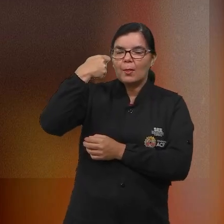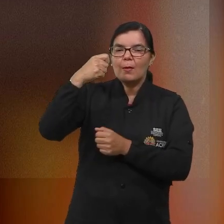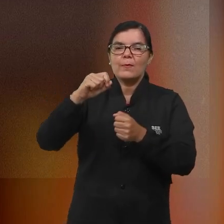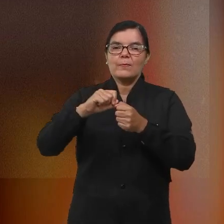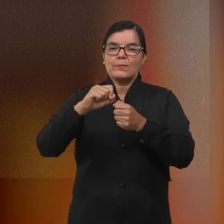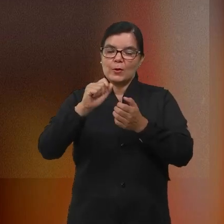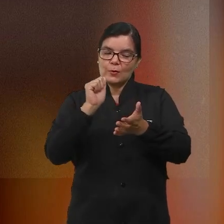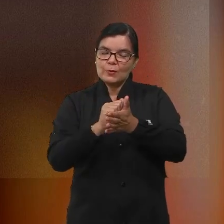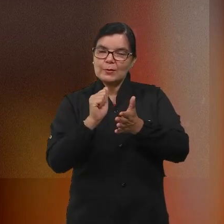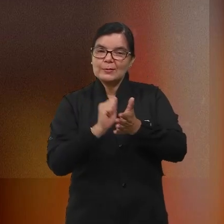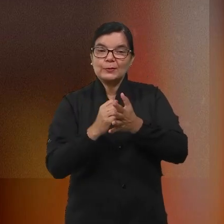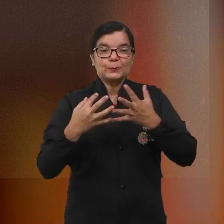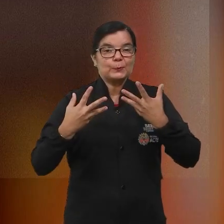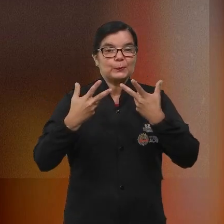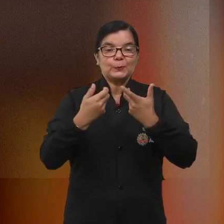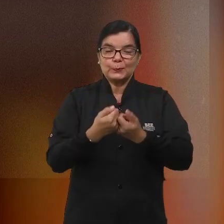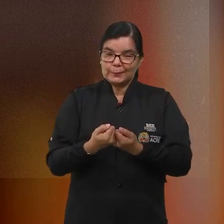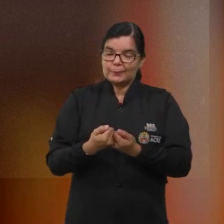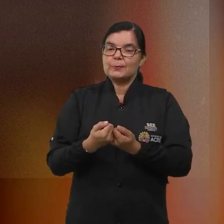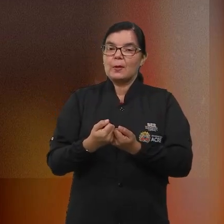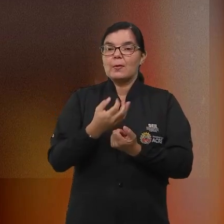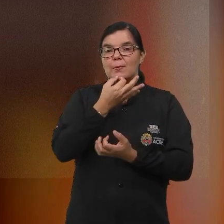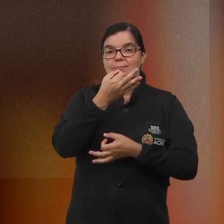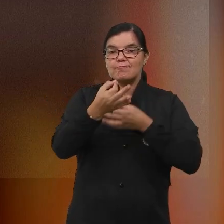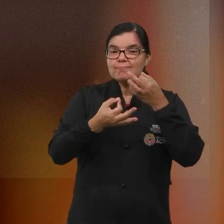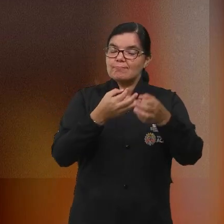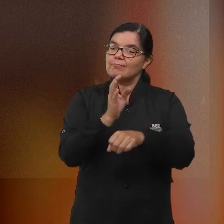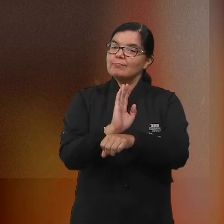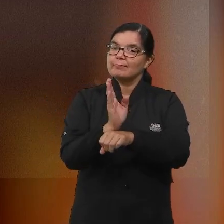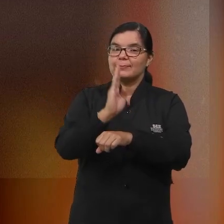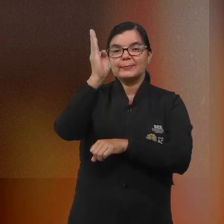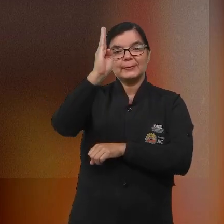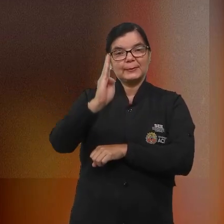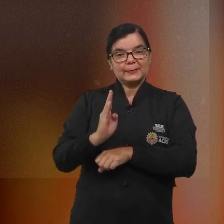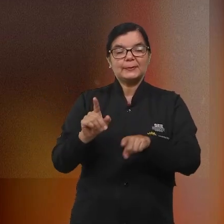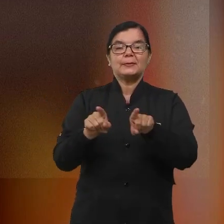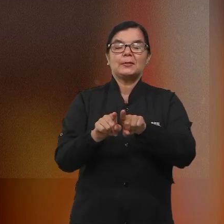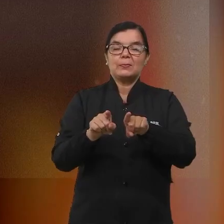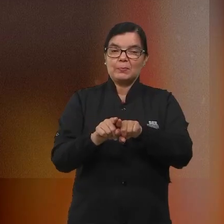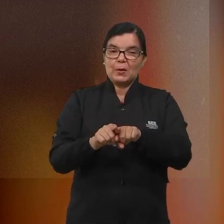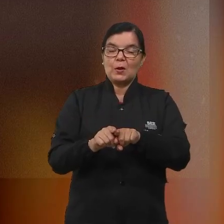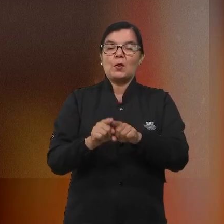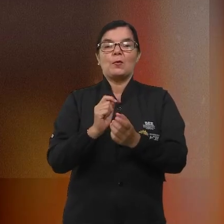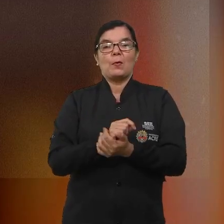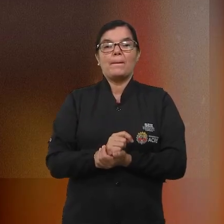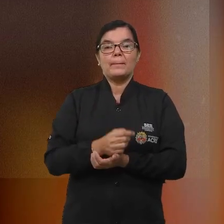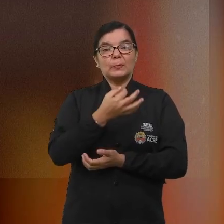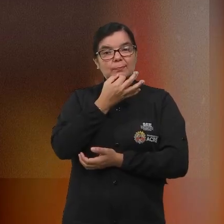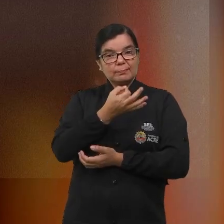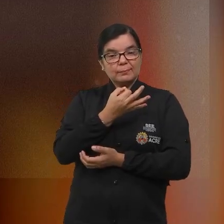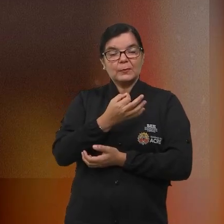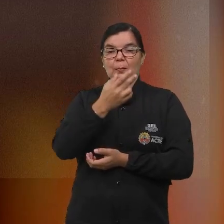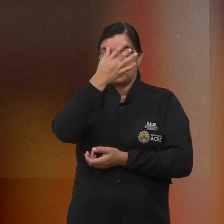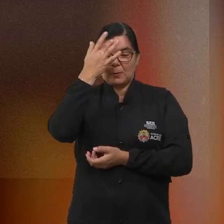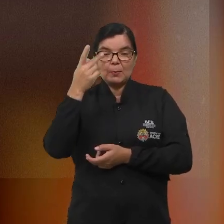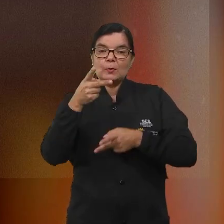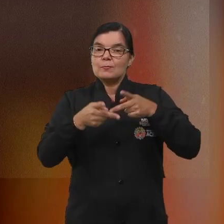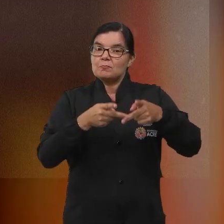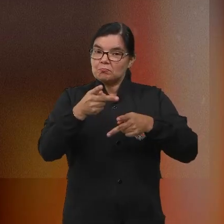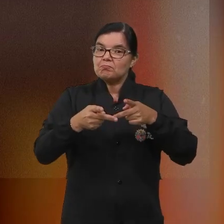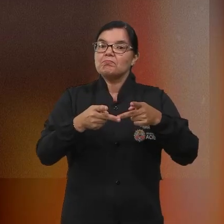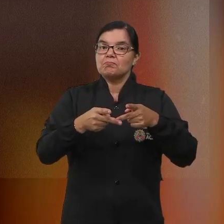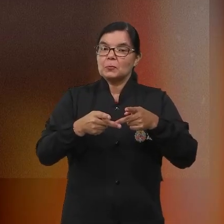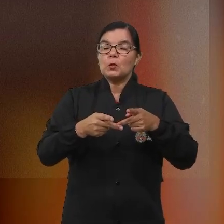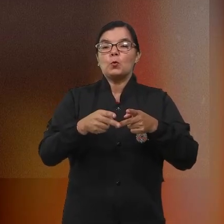produtor, escritor e crítico de cinema brasileiro, né? Considerado aí pela crítica e pelo público como um dos